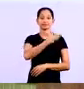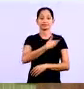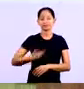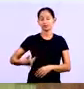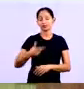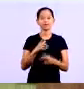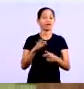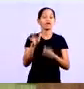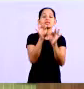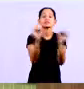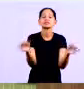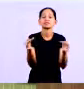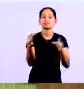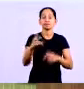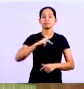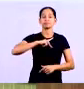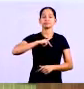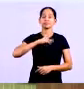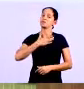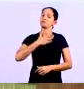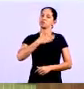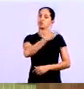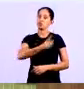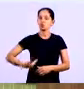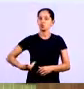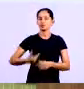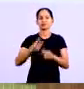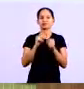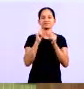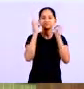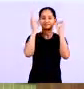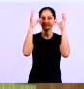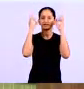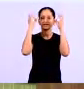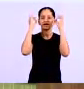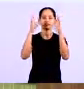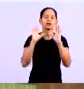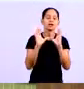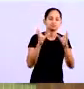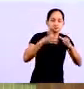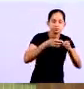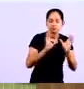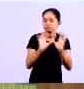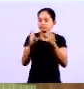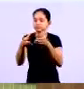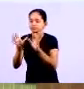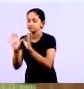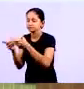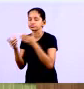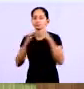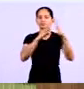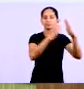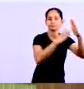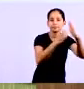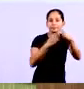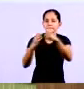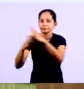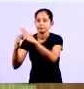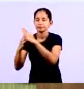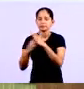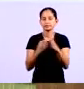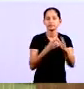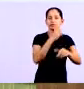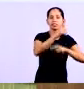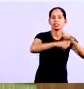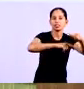dele. Simplifica a vida dele, é uma forma dele tributar, tirando um pouco de carga das empresas, tira um pouco do trabalho da